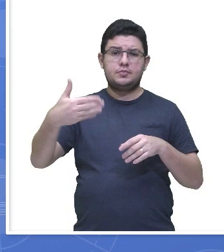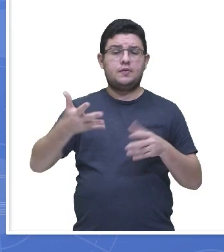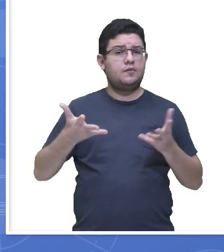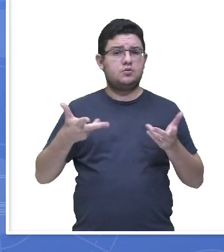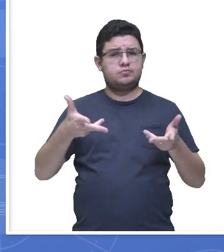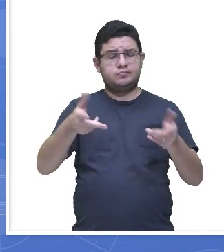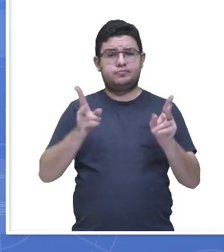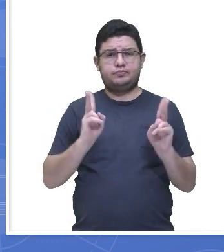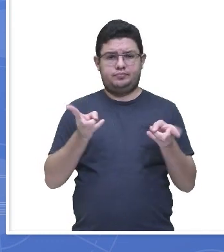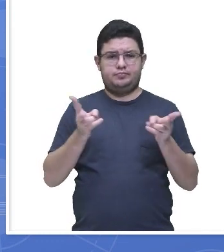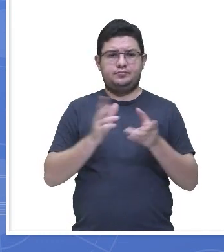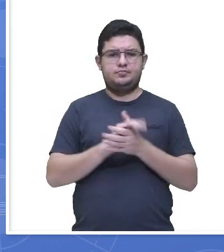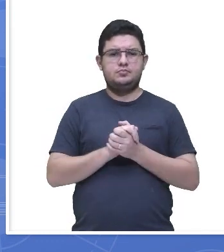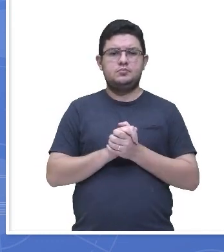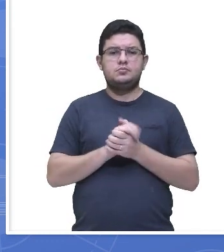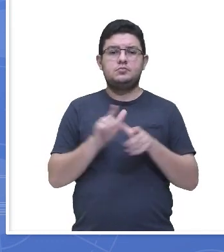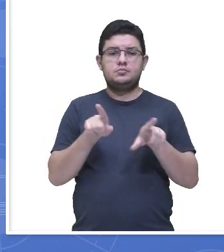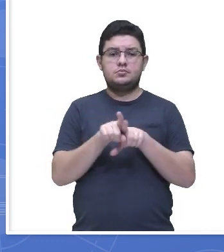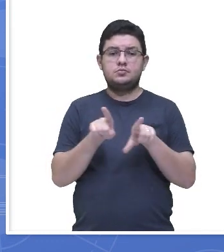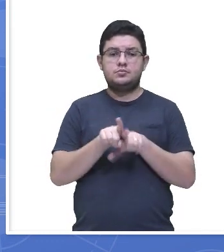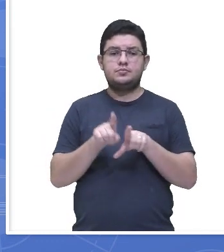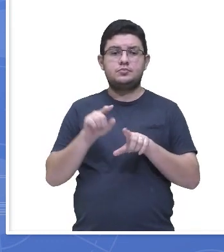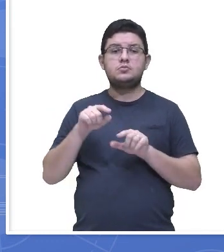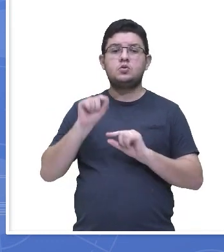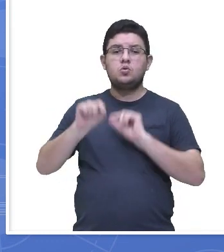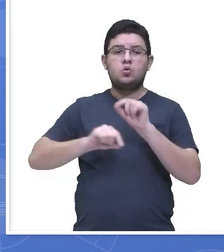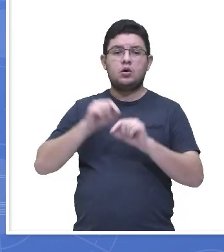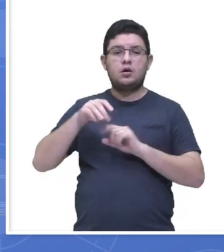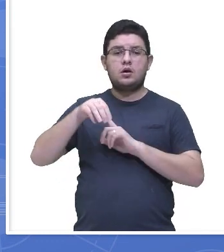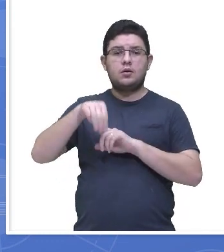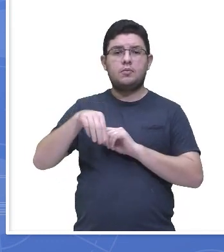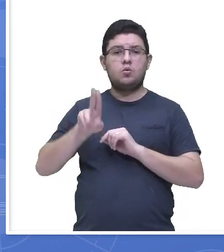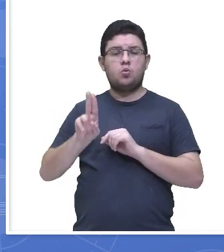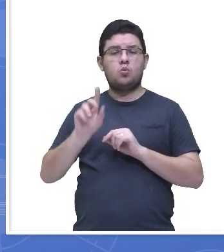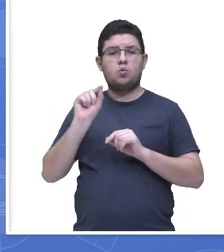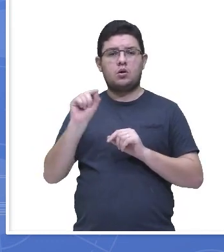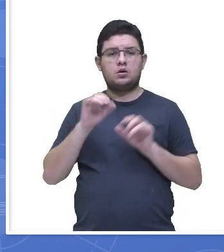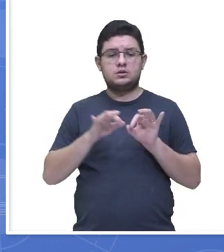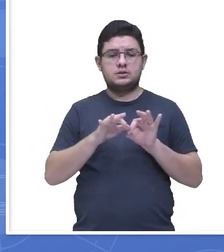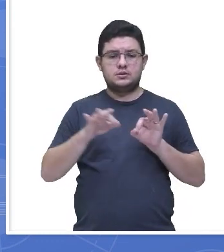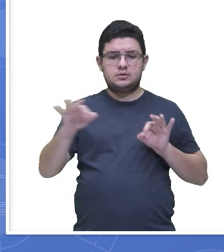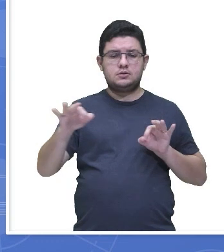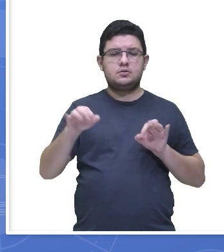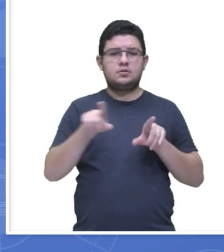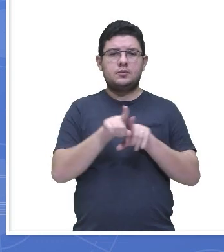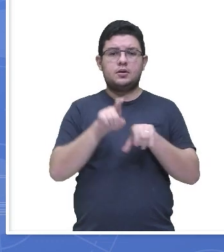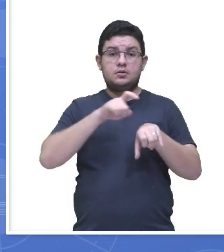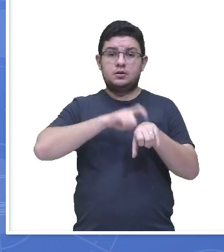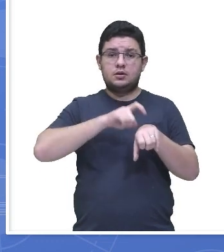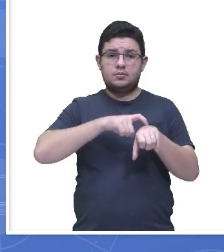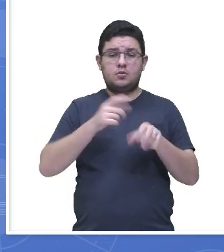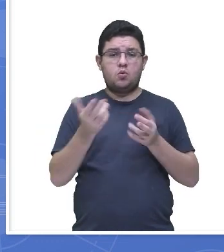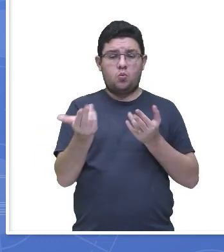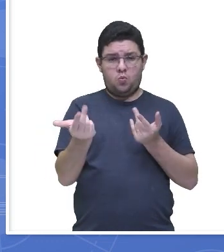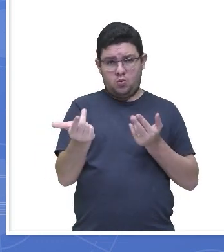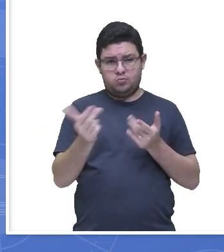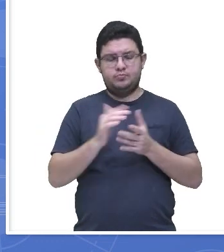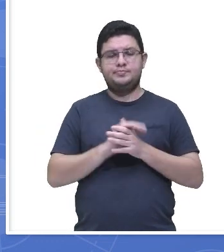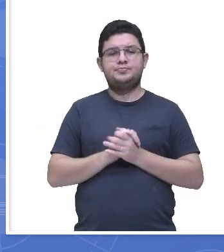percorre distâncias iguais em intervalos de tempo também iguais. No movimento